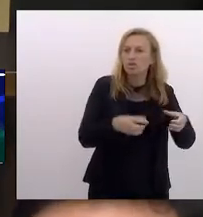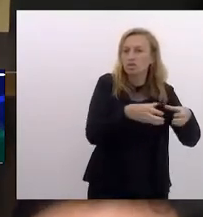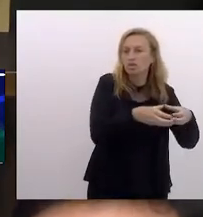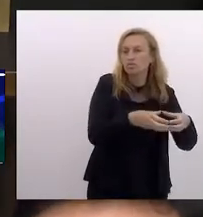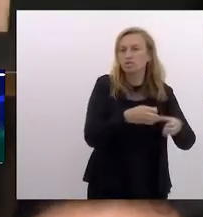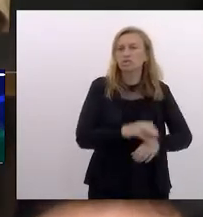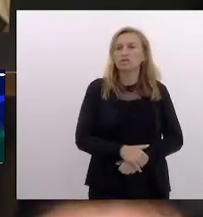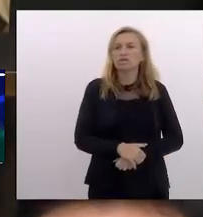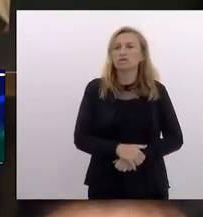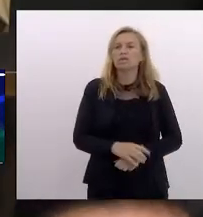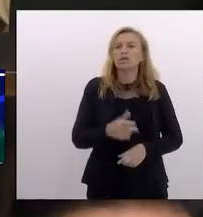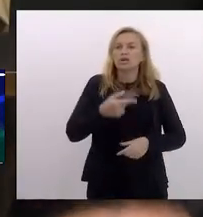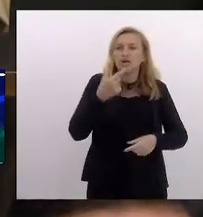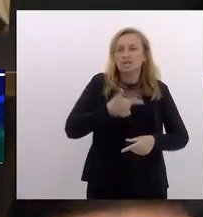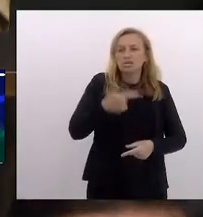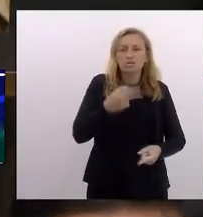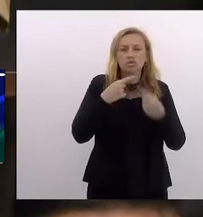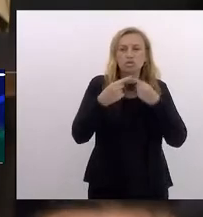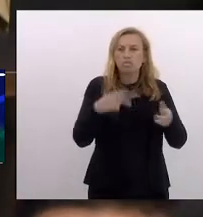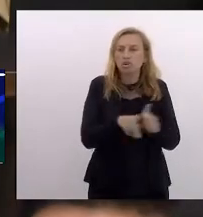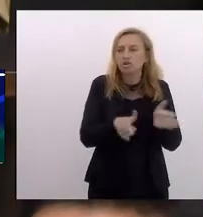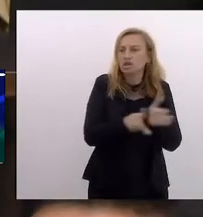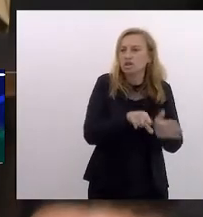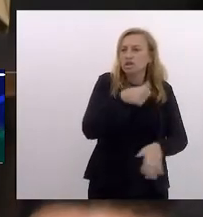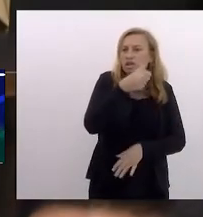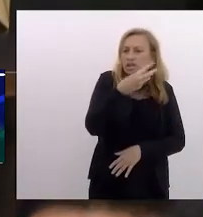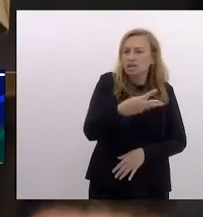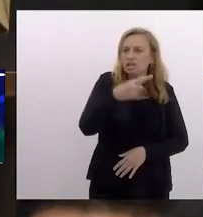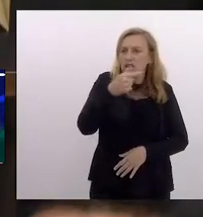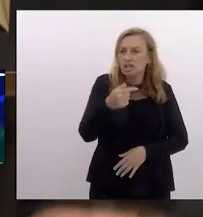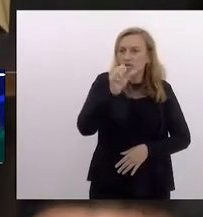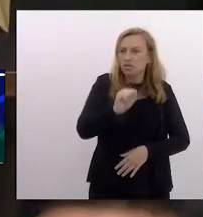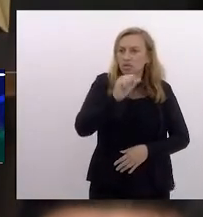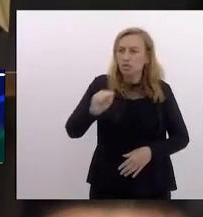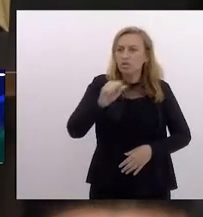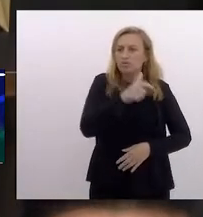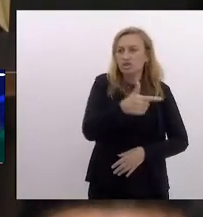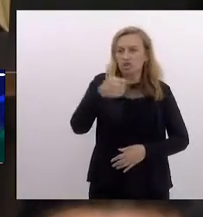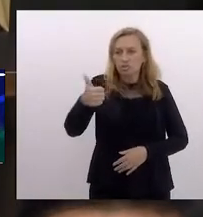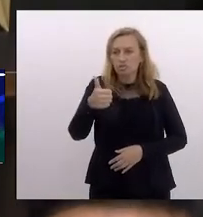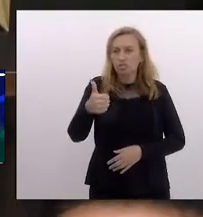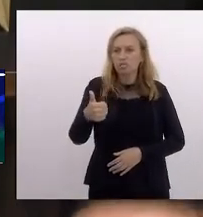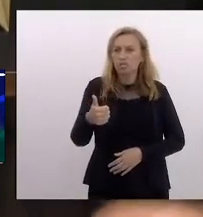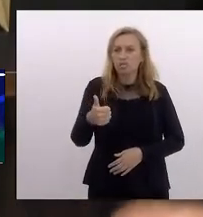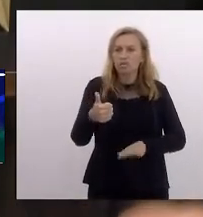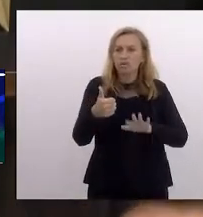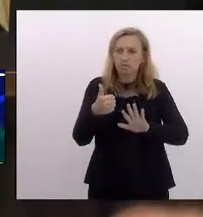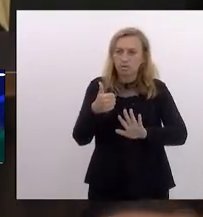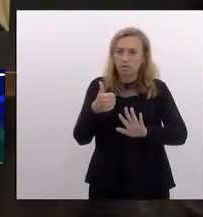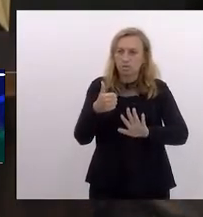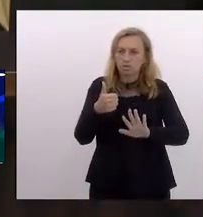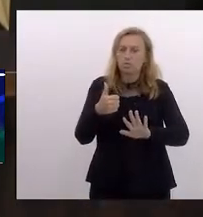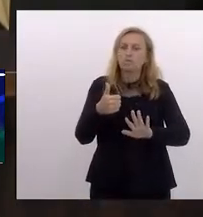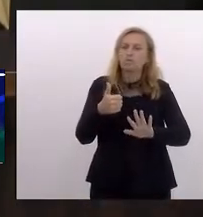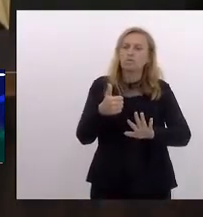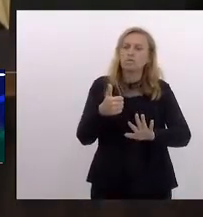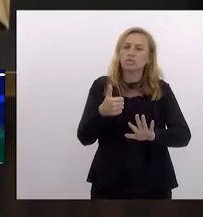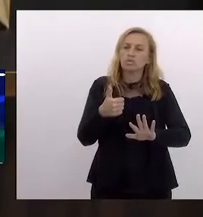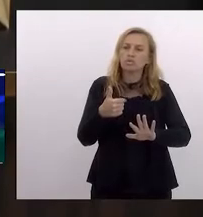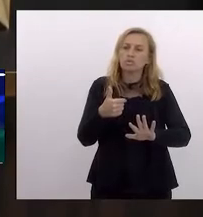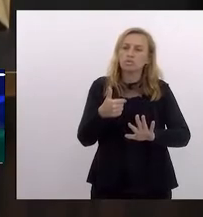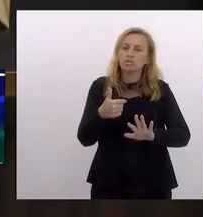atual nas comissões em segunda discussão projeto de lei 30 é de 21 questão de ordem presidente Bom dia